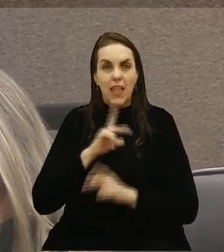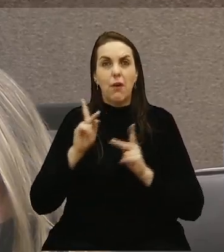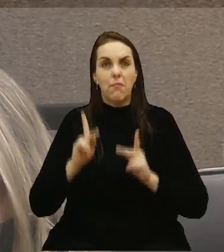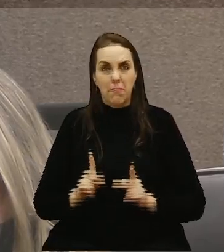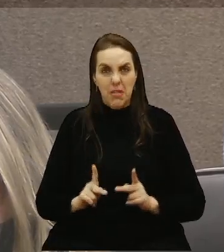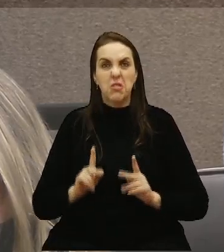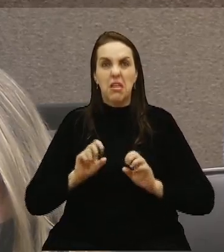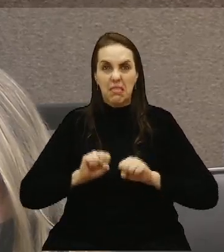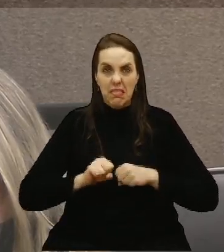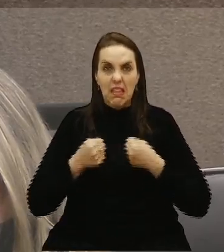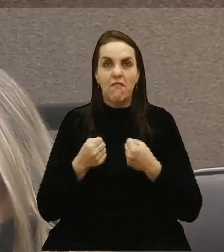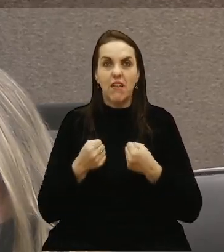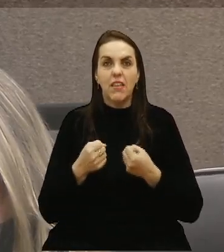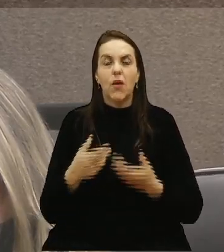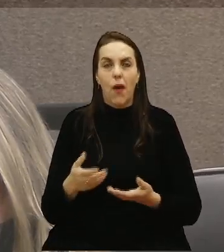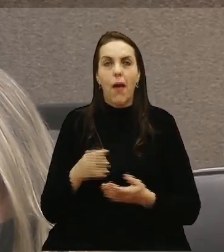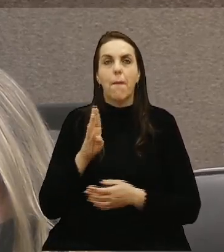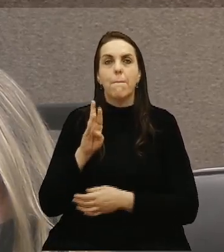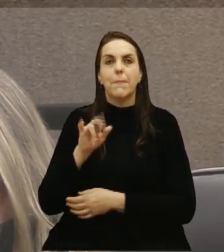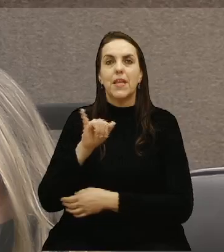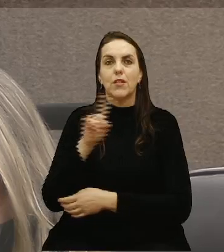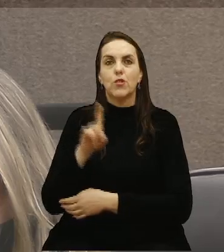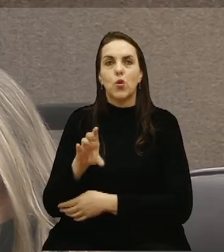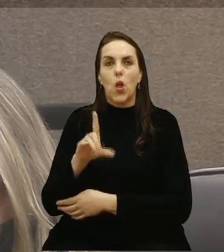nacionalismo, foi o Brizola.